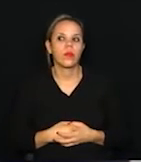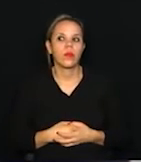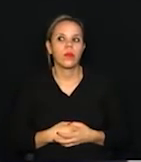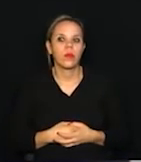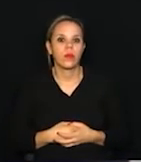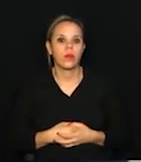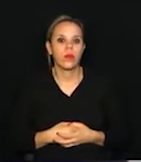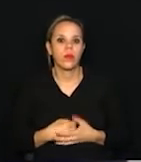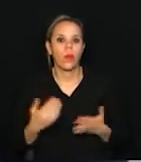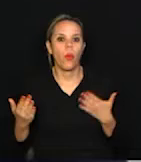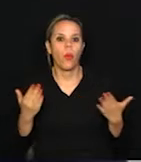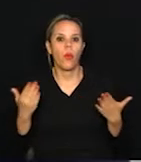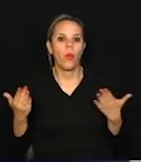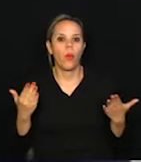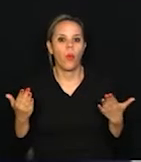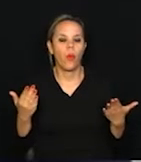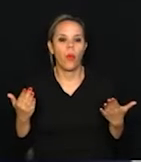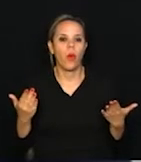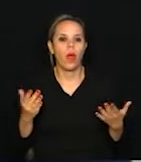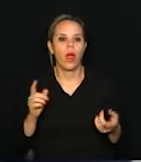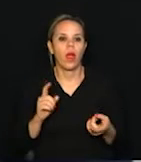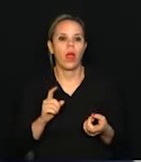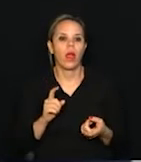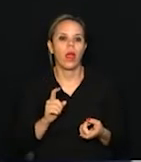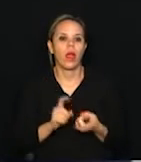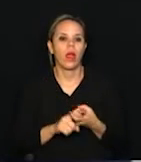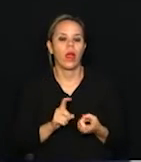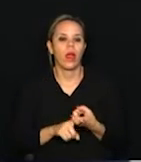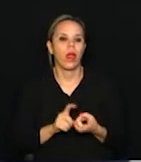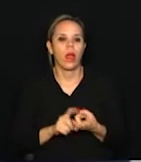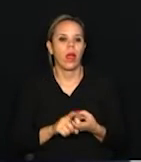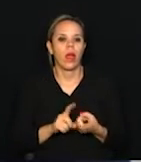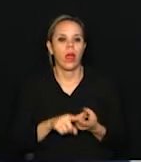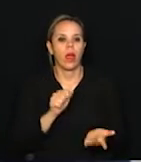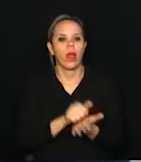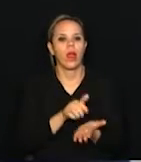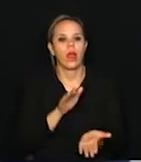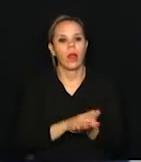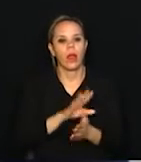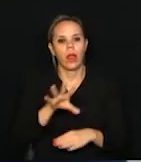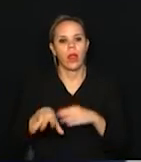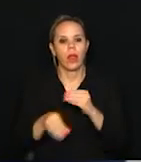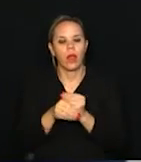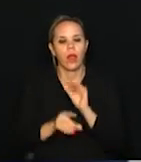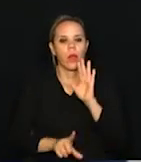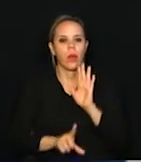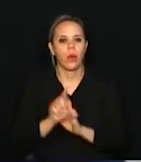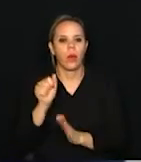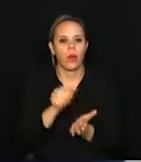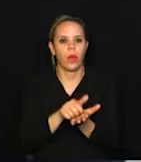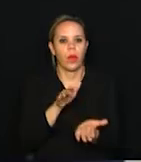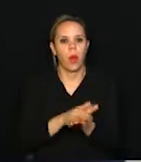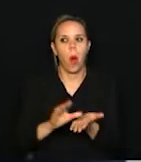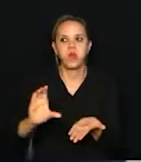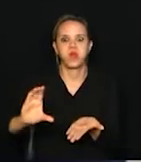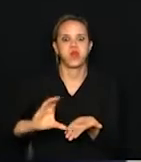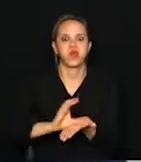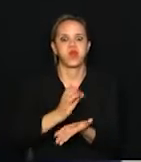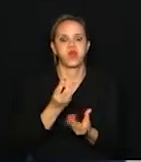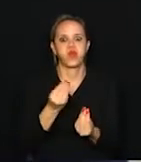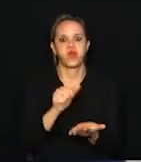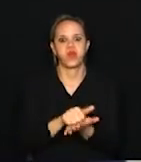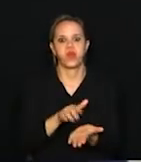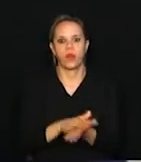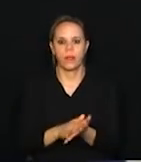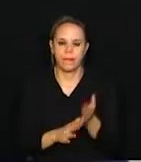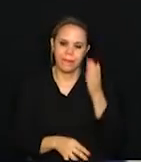de quais infrações compõem essa receita de multas. Então,